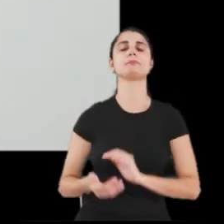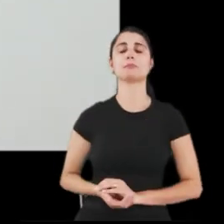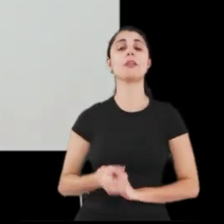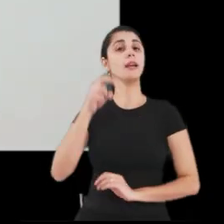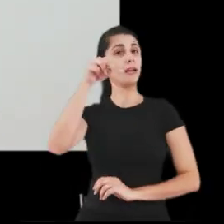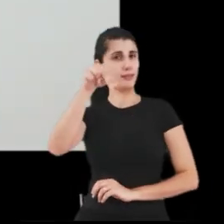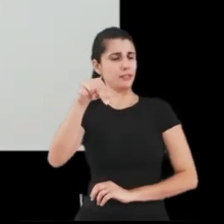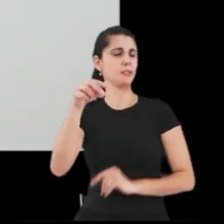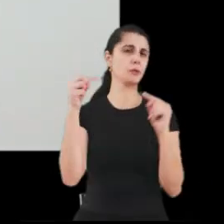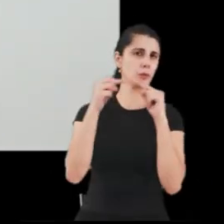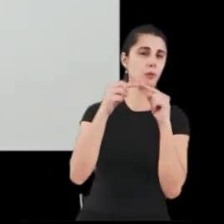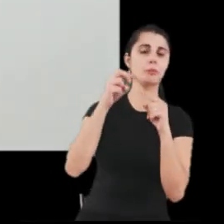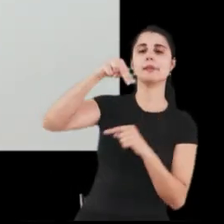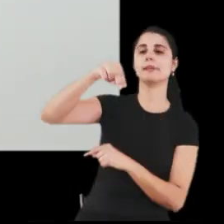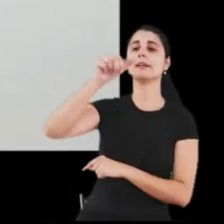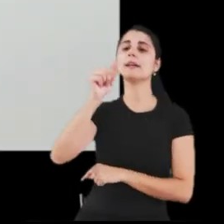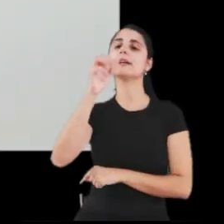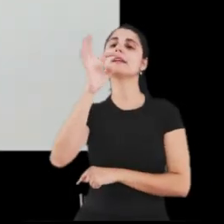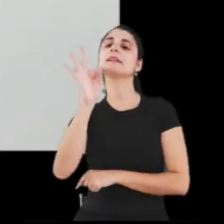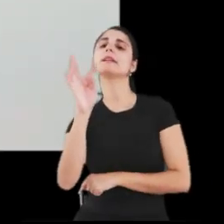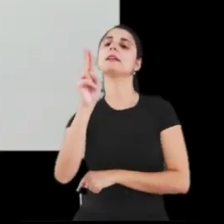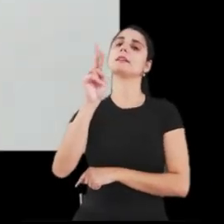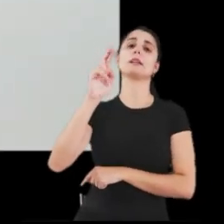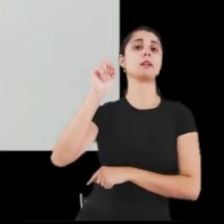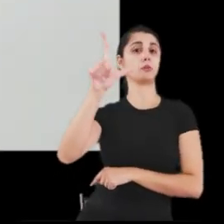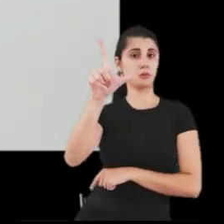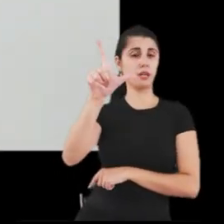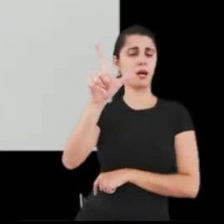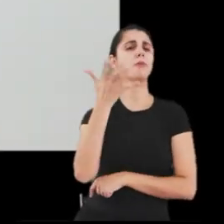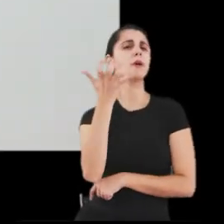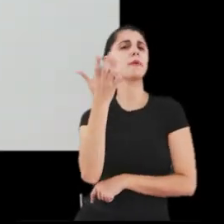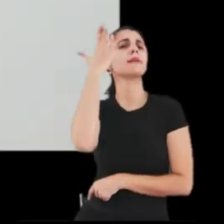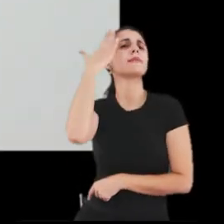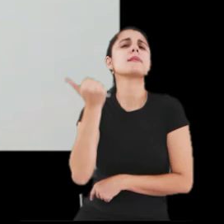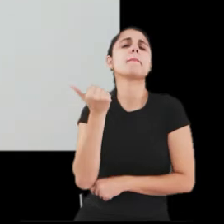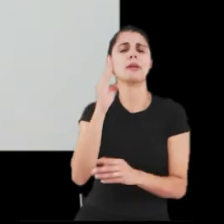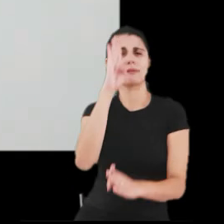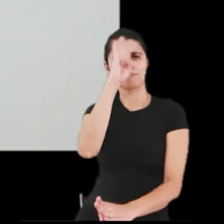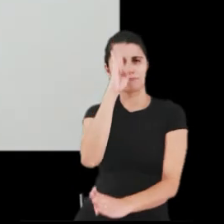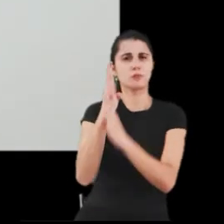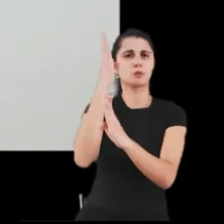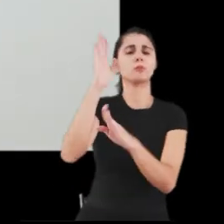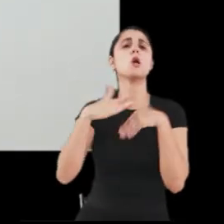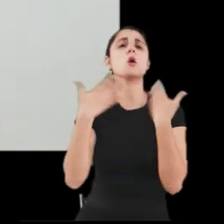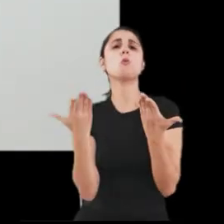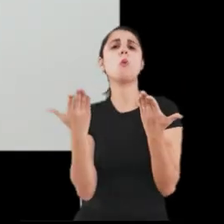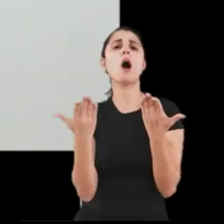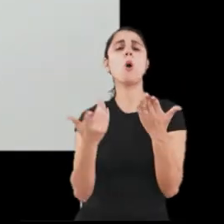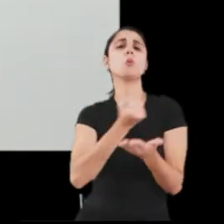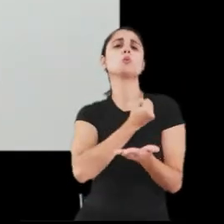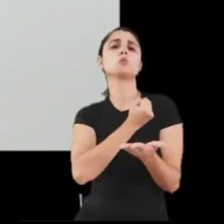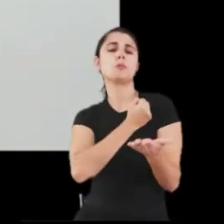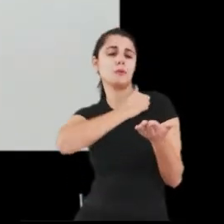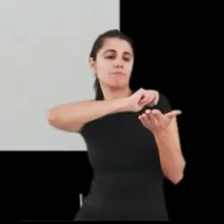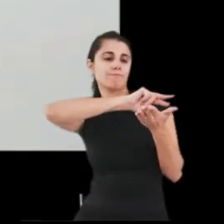é natural. E eu quero descobrir quais são os múltiplos de n. Então você